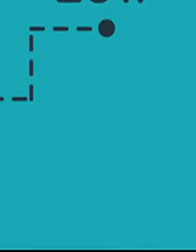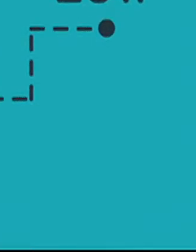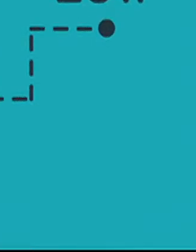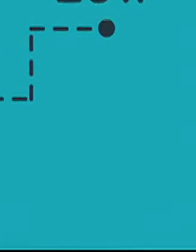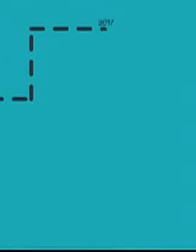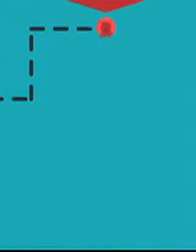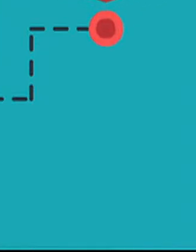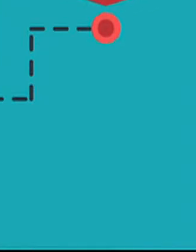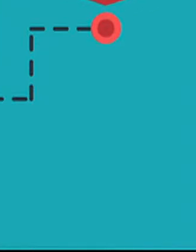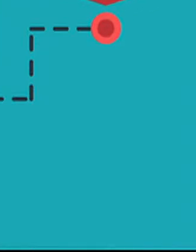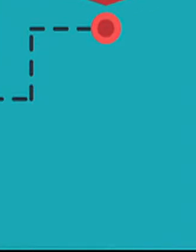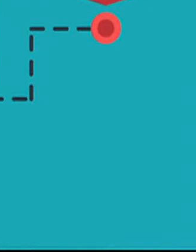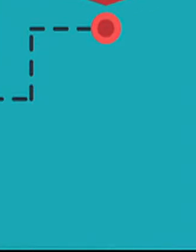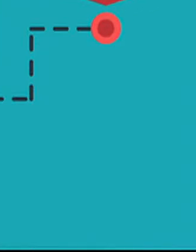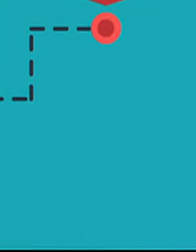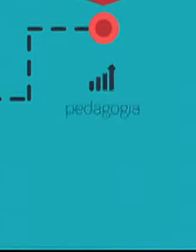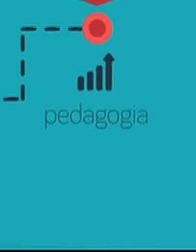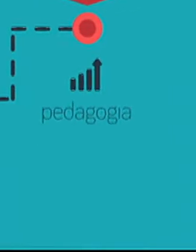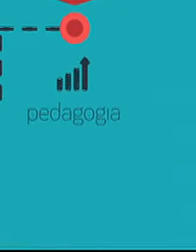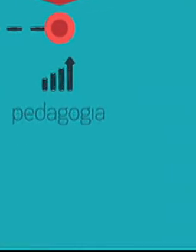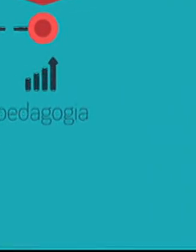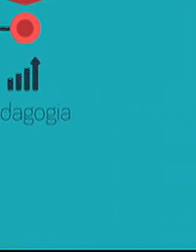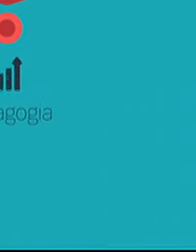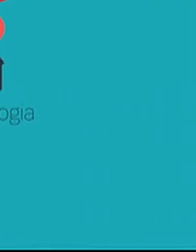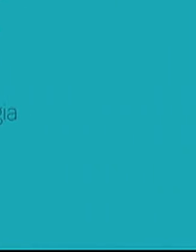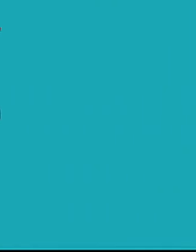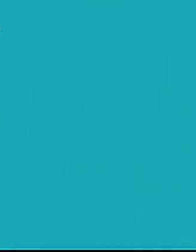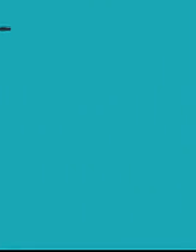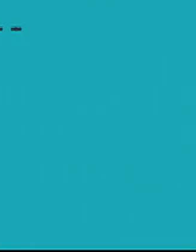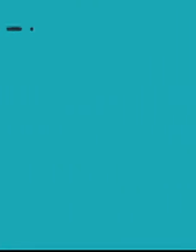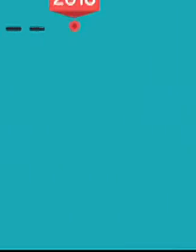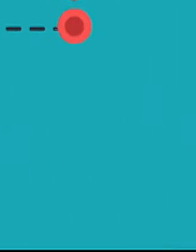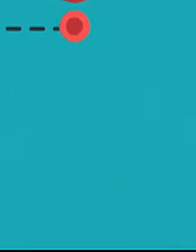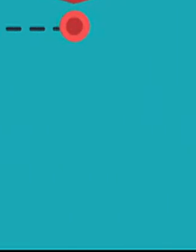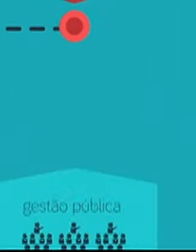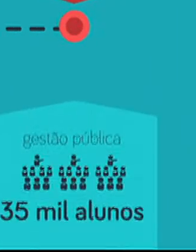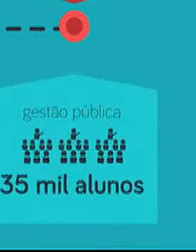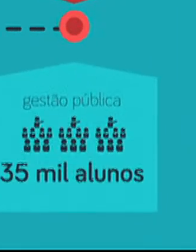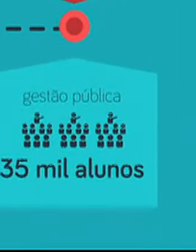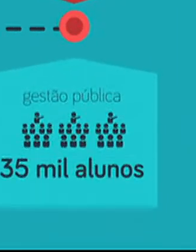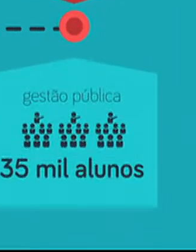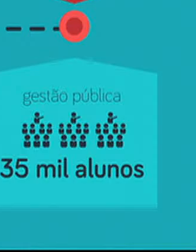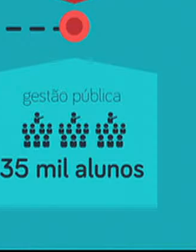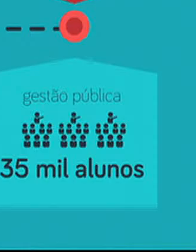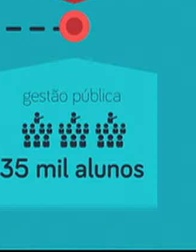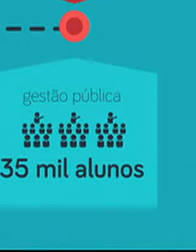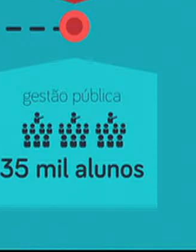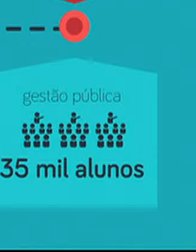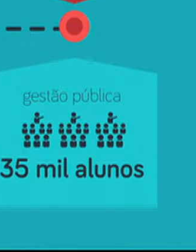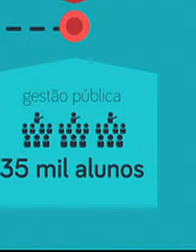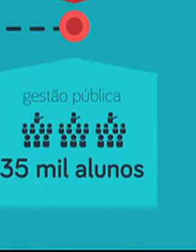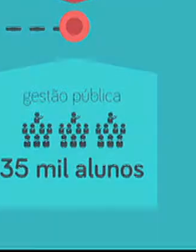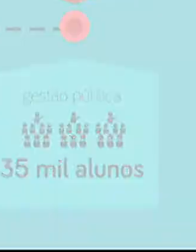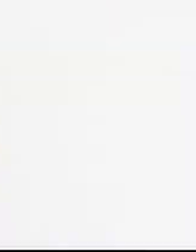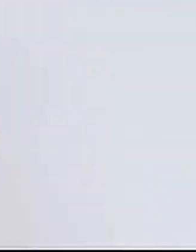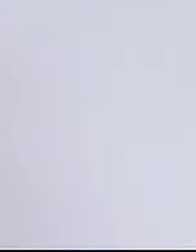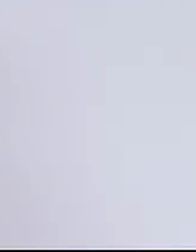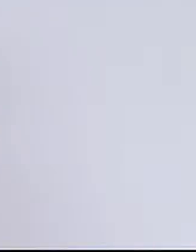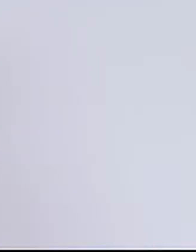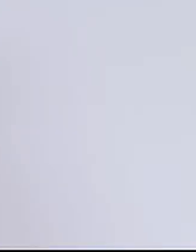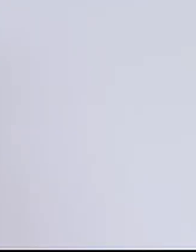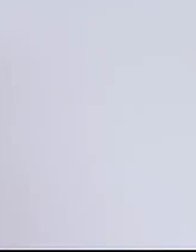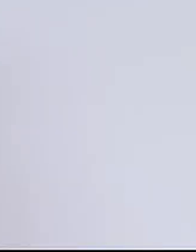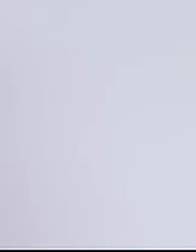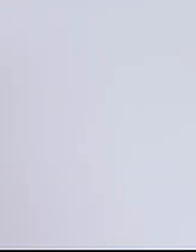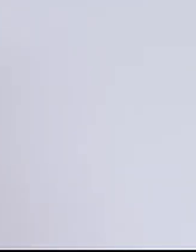seu processo de expansão, incluindo o curso de Pedagogia e, em 2018, Gestão Pública, chegando a mais de 35 mil alunos.